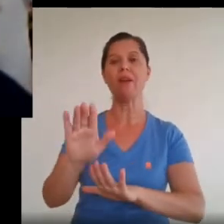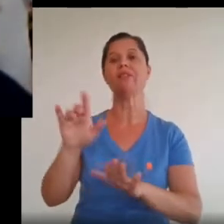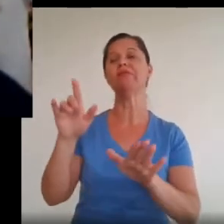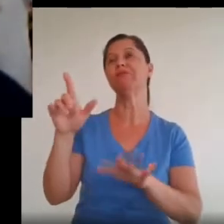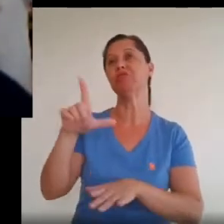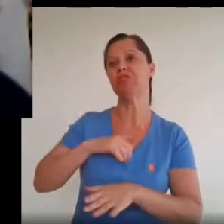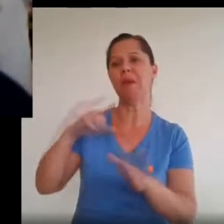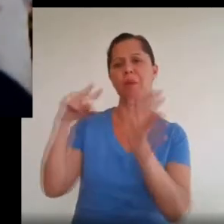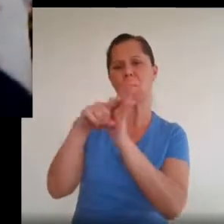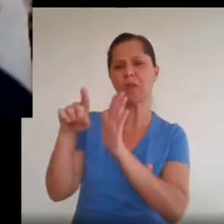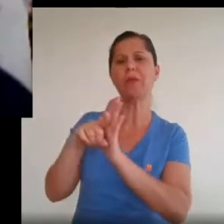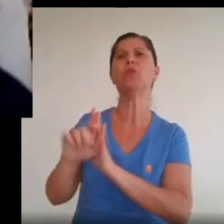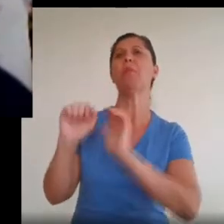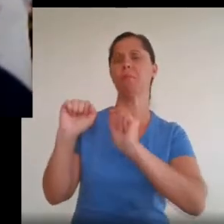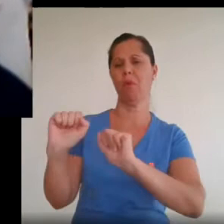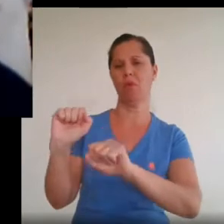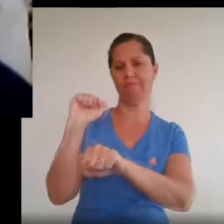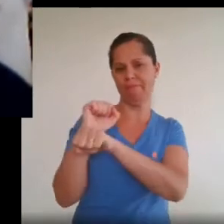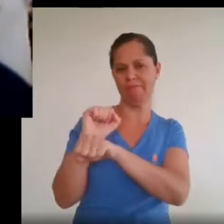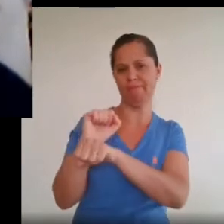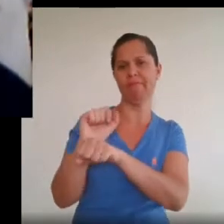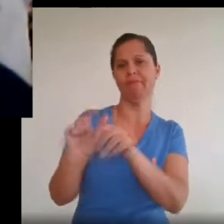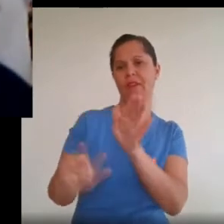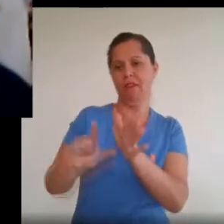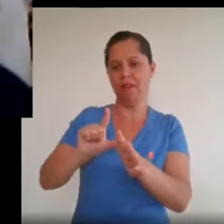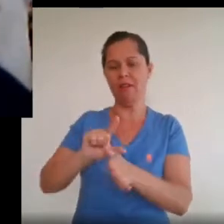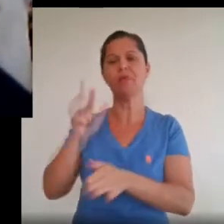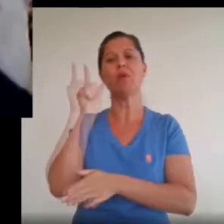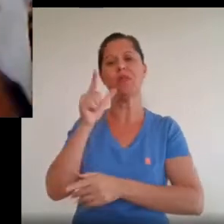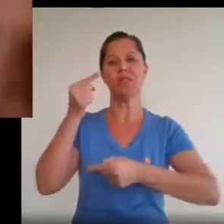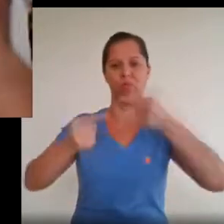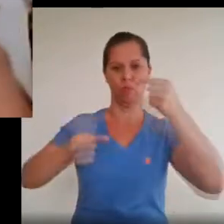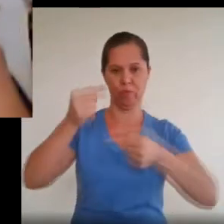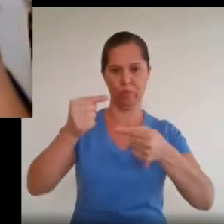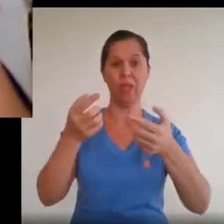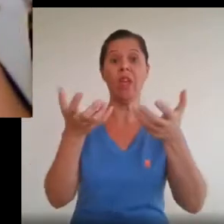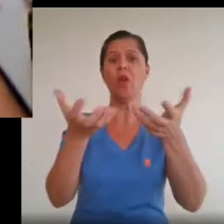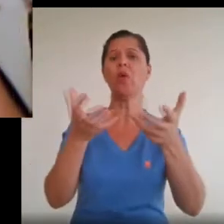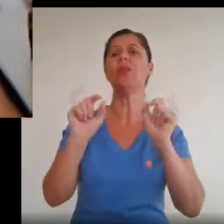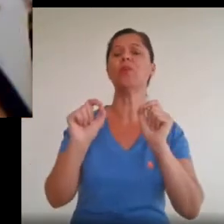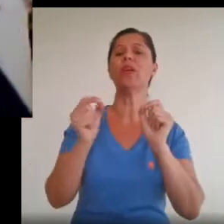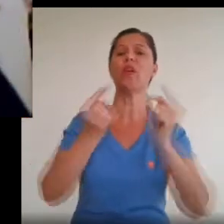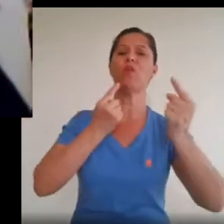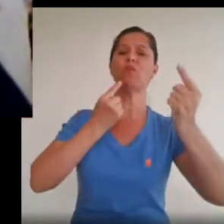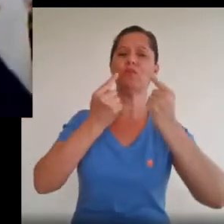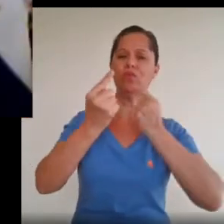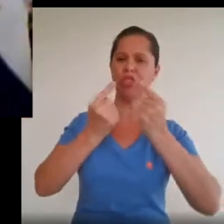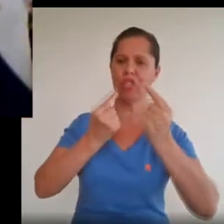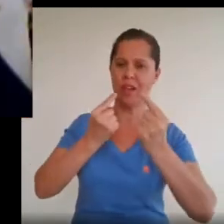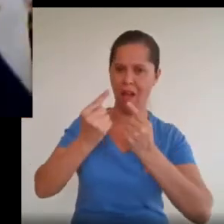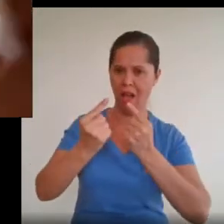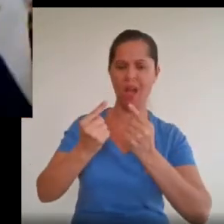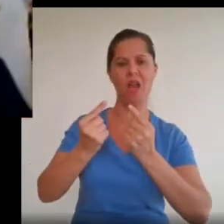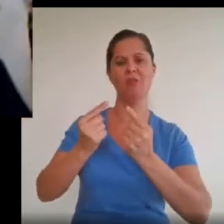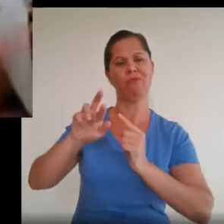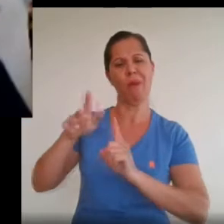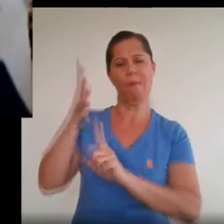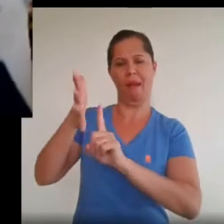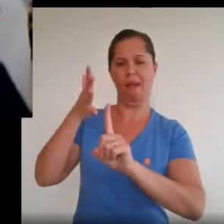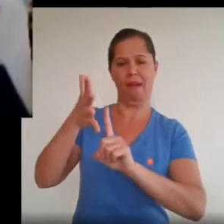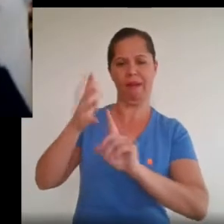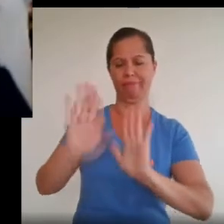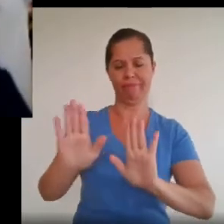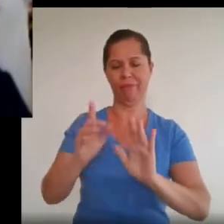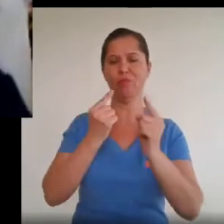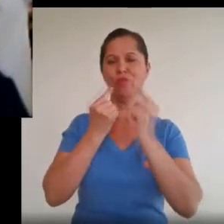gente pode parar antes para discutir. Gostaria mais que essa conversa fosse um pouco dialogada, né, mas a